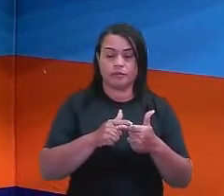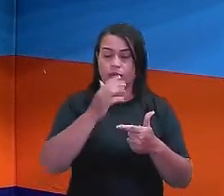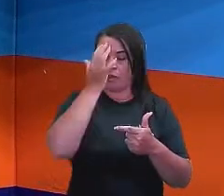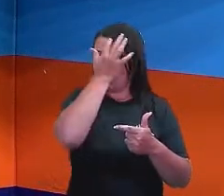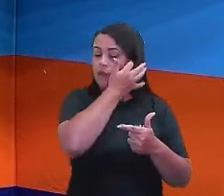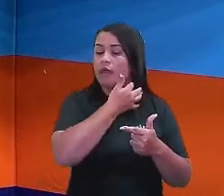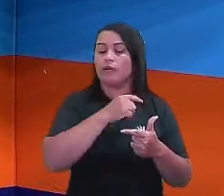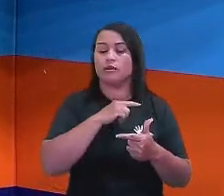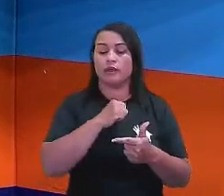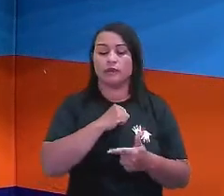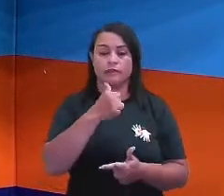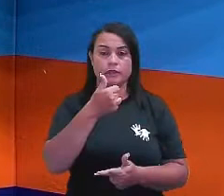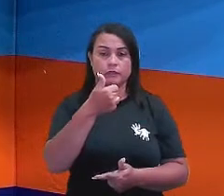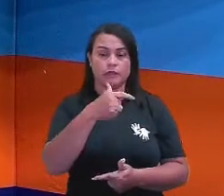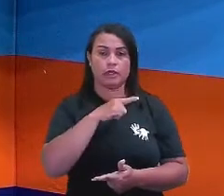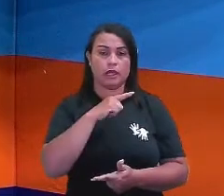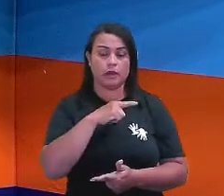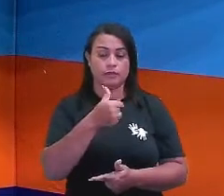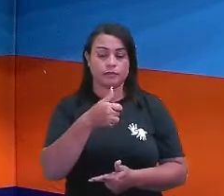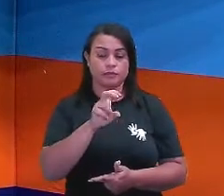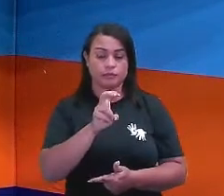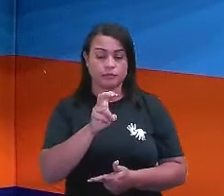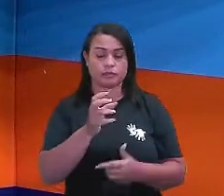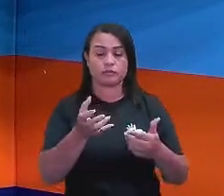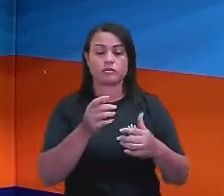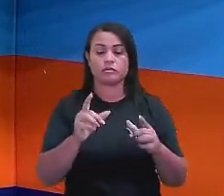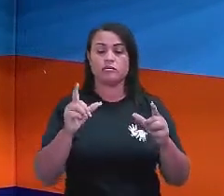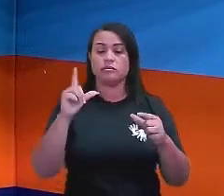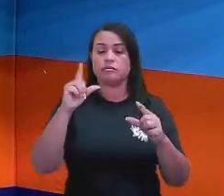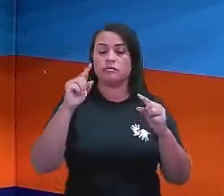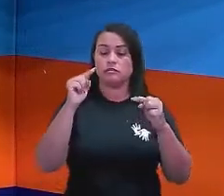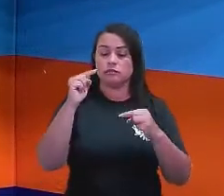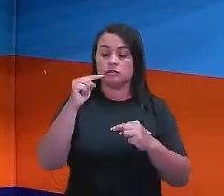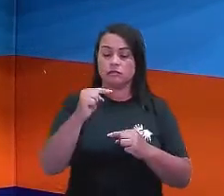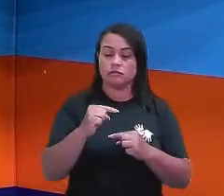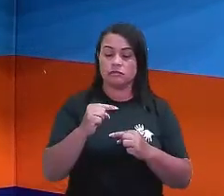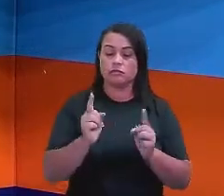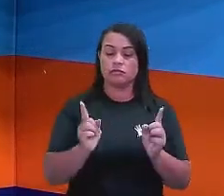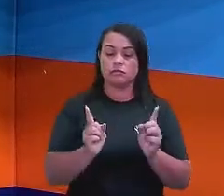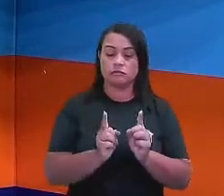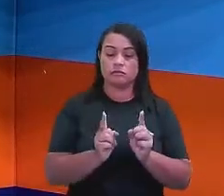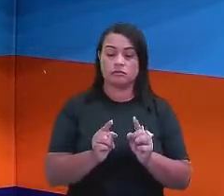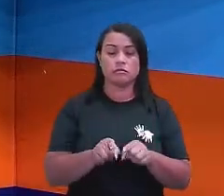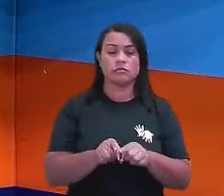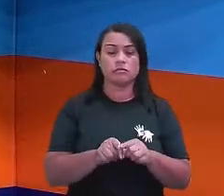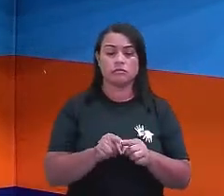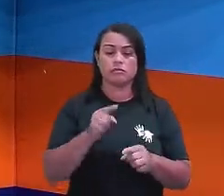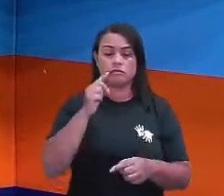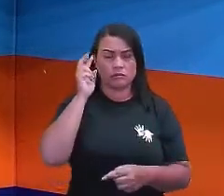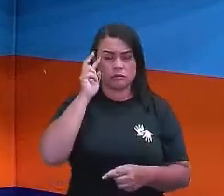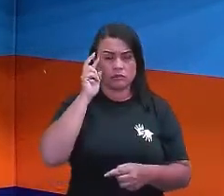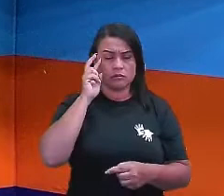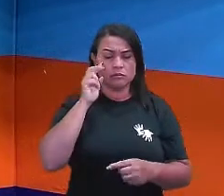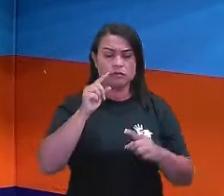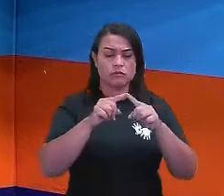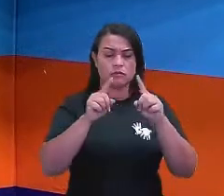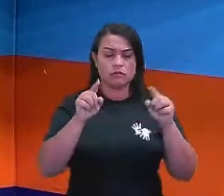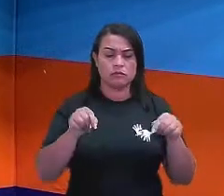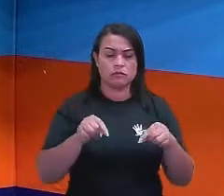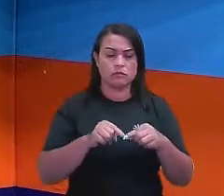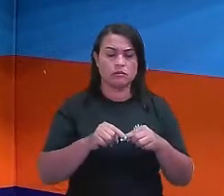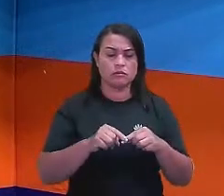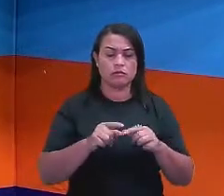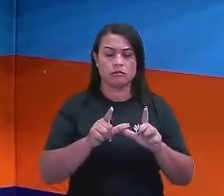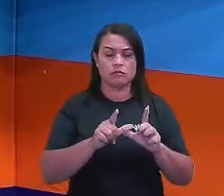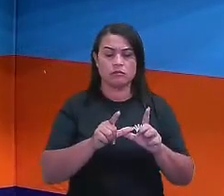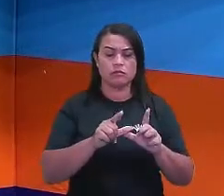ali 15. Se eu quiser reduzir para um quadrado, né? Para aquele quadrado menor. Se eu quiser fazer o contrário